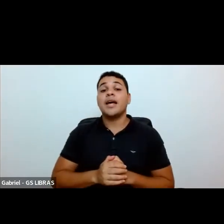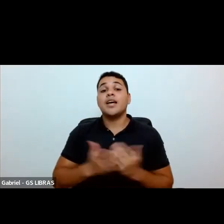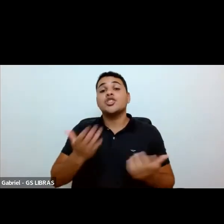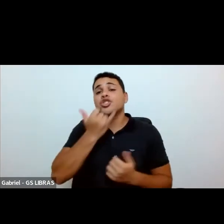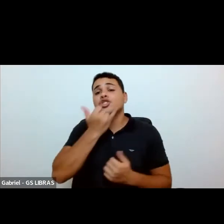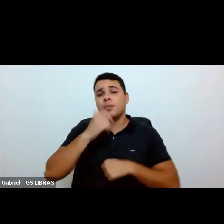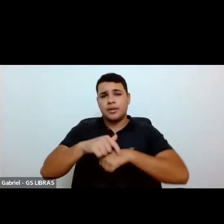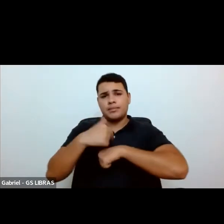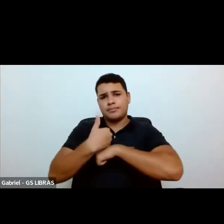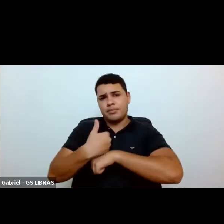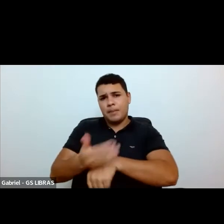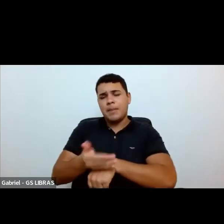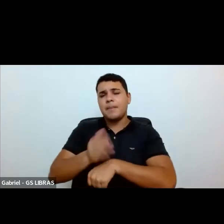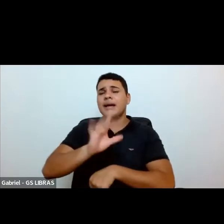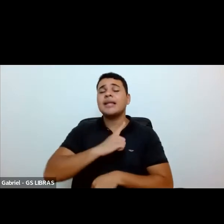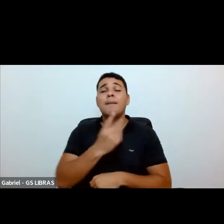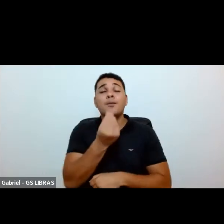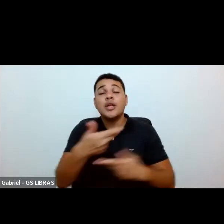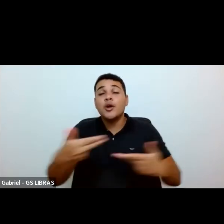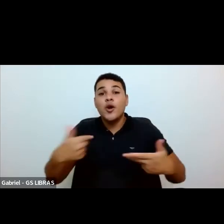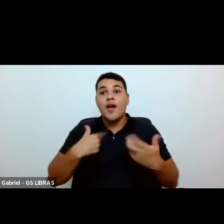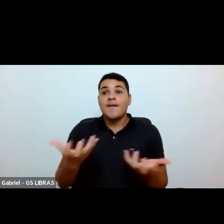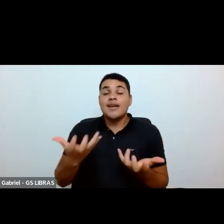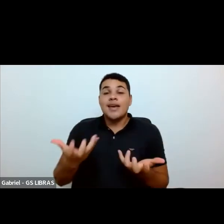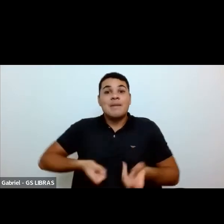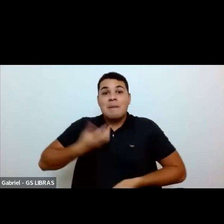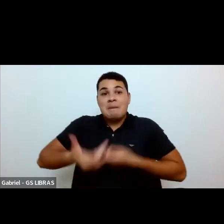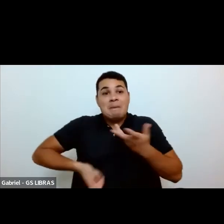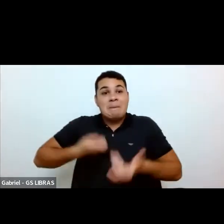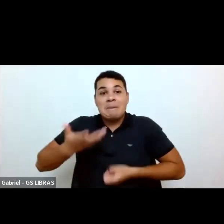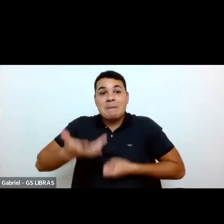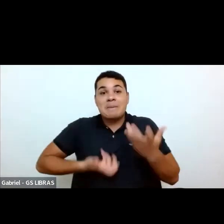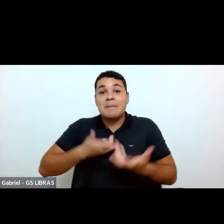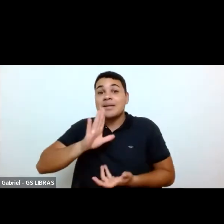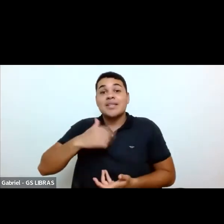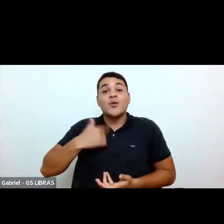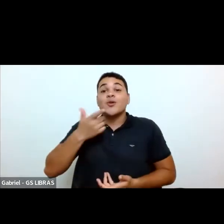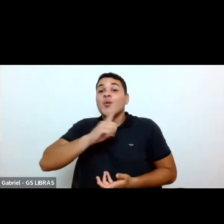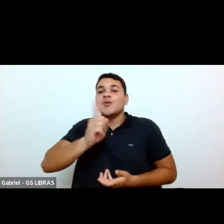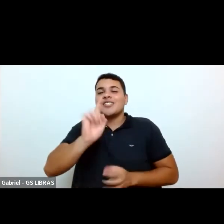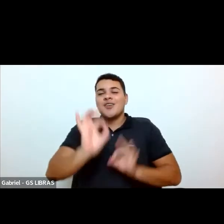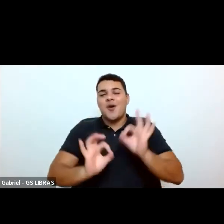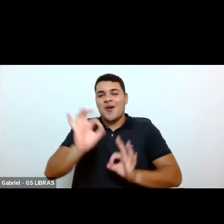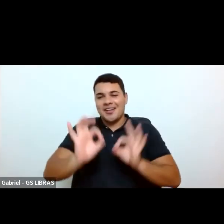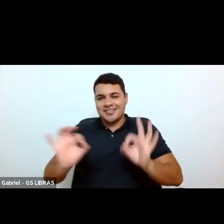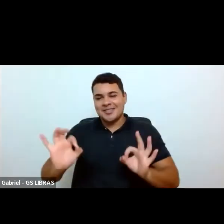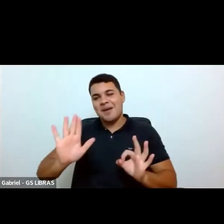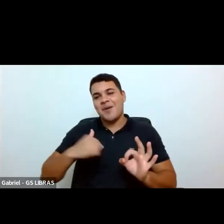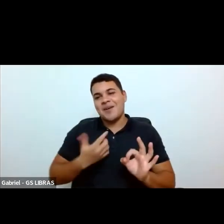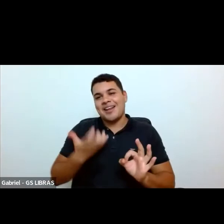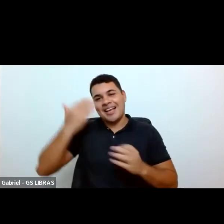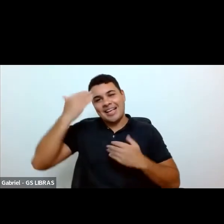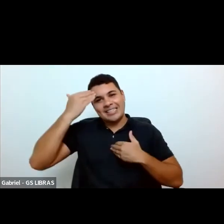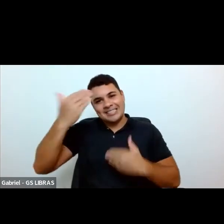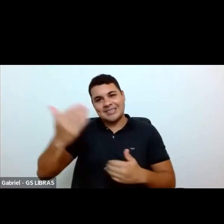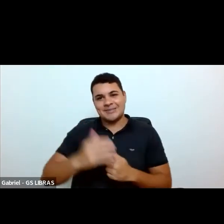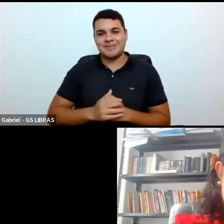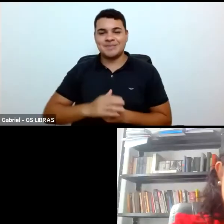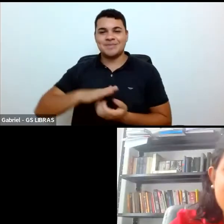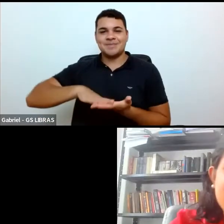mas foi tanta coisa, fiquei anotando, mas eu não consegui organizar uma fala, mas agradeço a oportunidade.